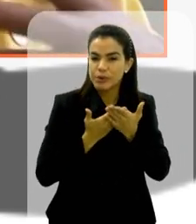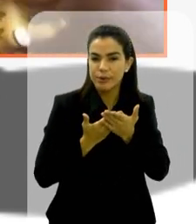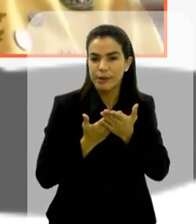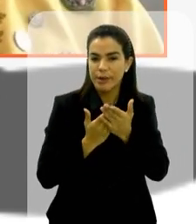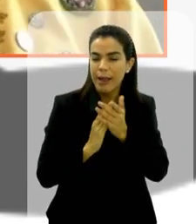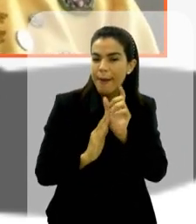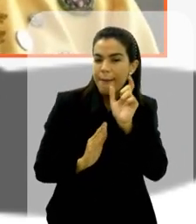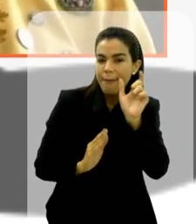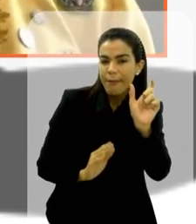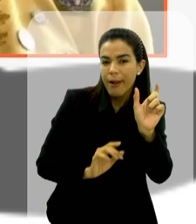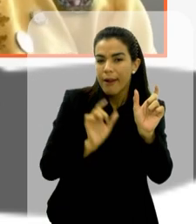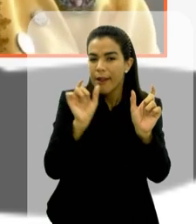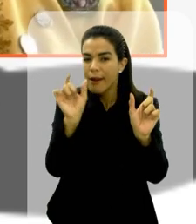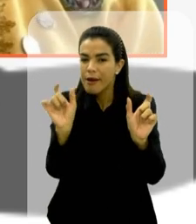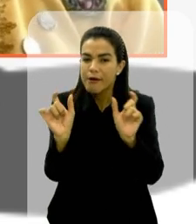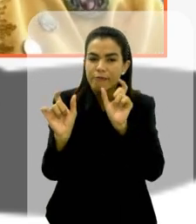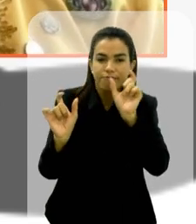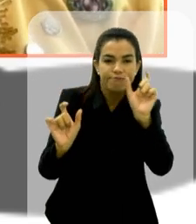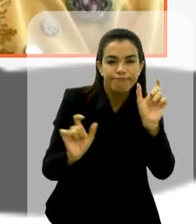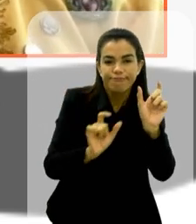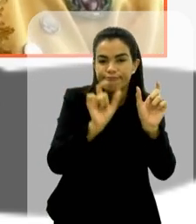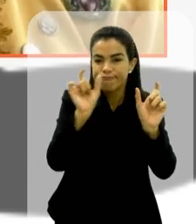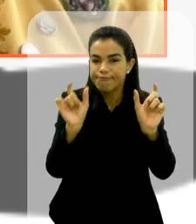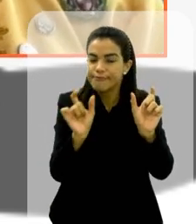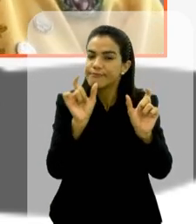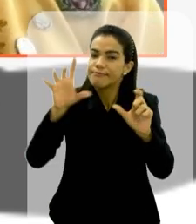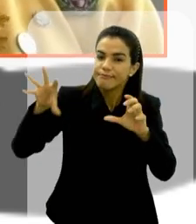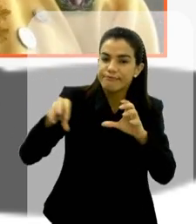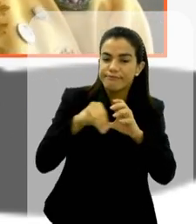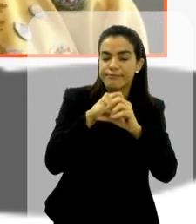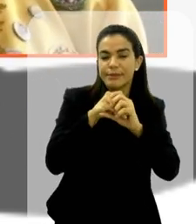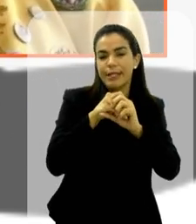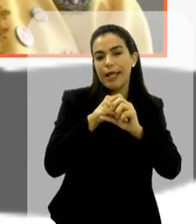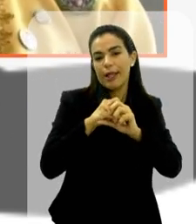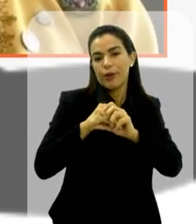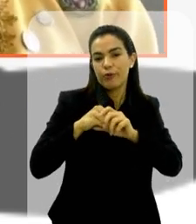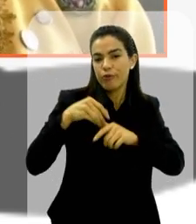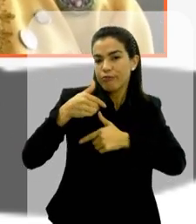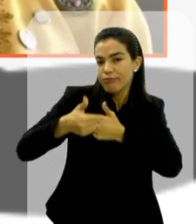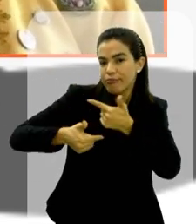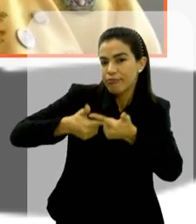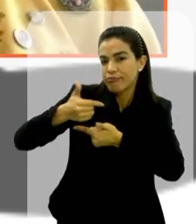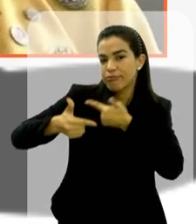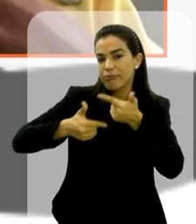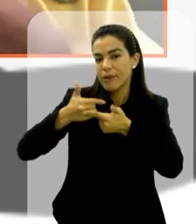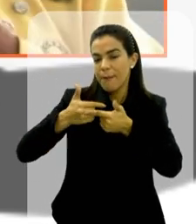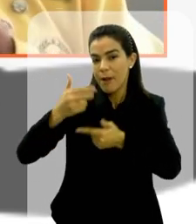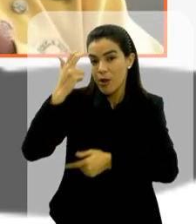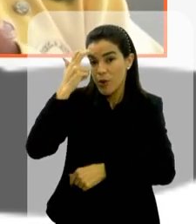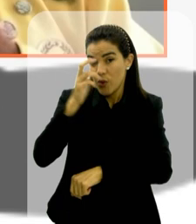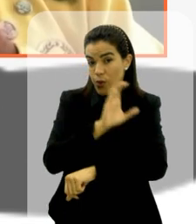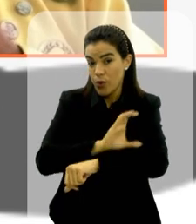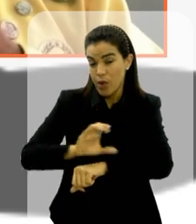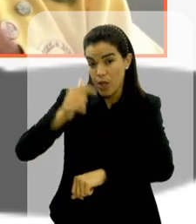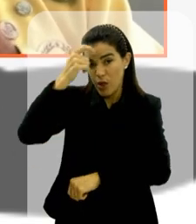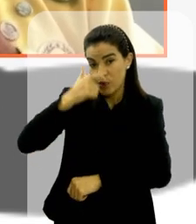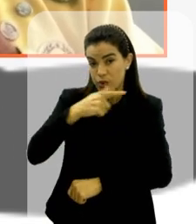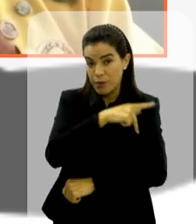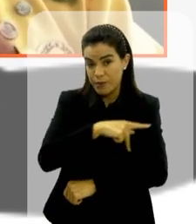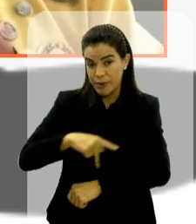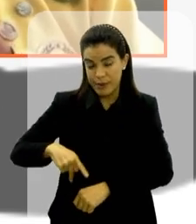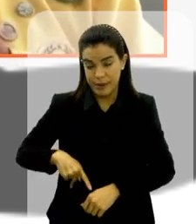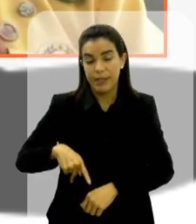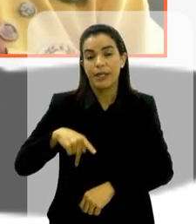que são mais usadas dentro da nossa atividade cultural, né? Eu sou presidente da Academia